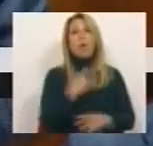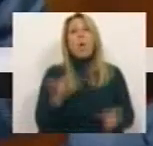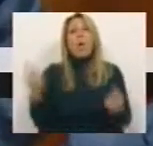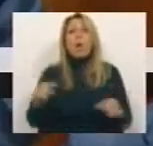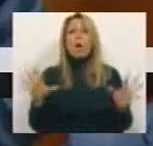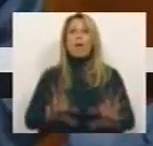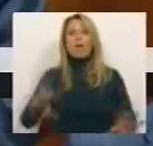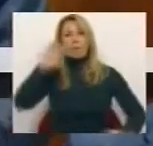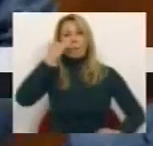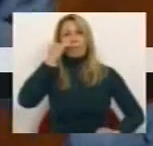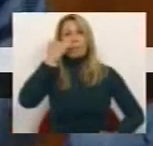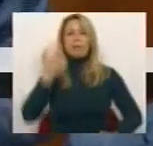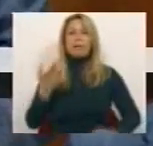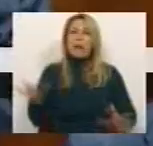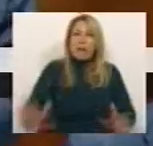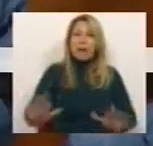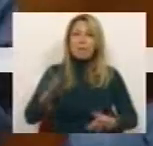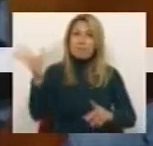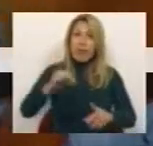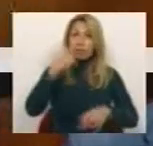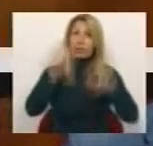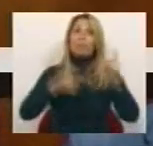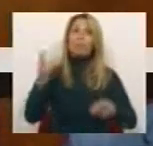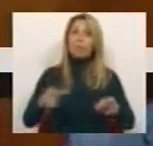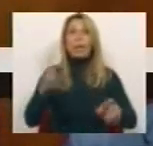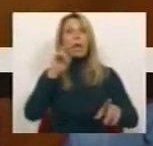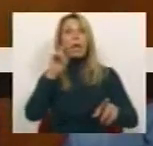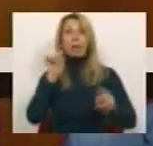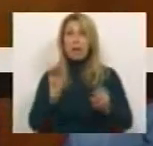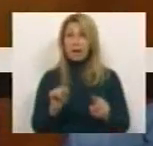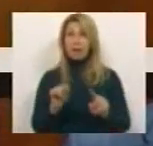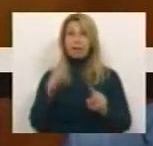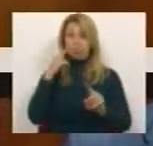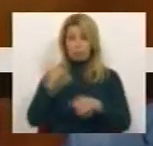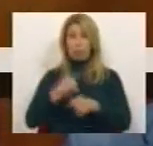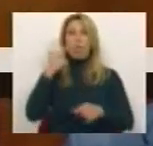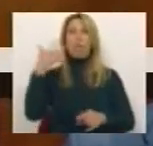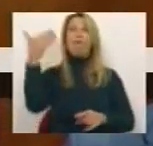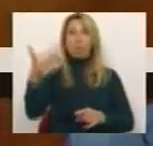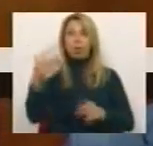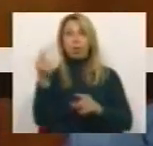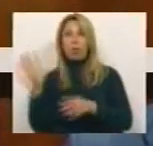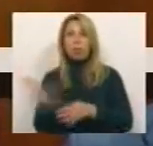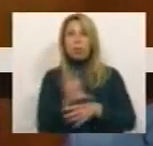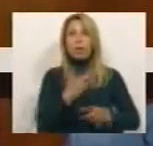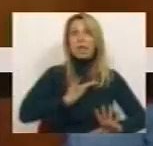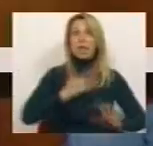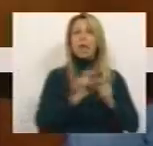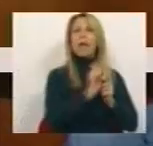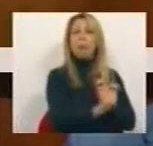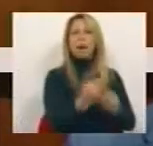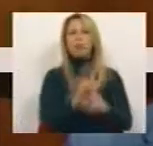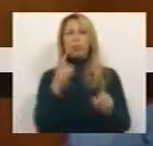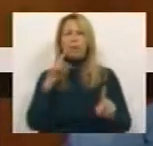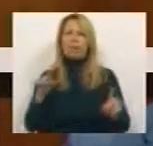contribuintes é garantir que não é com a operação do futuro que essa dívida é paga, porque de outra forma o que seria